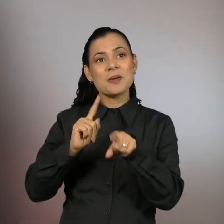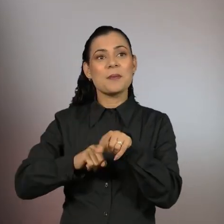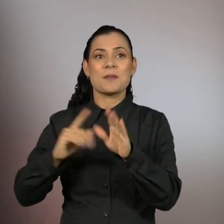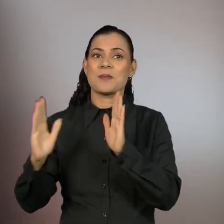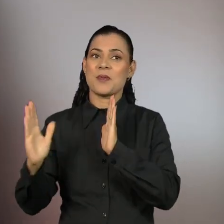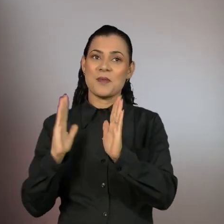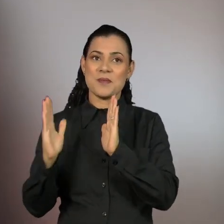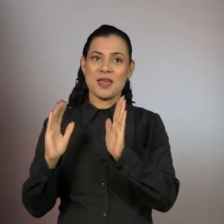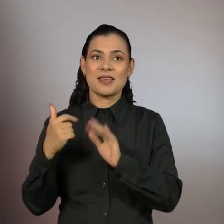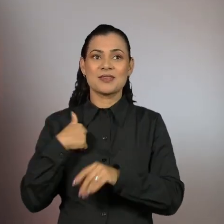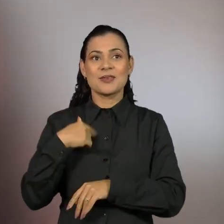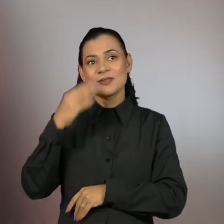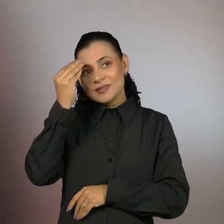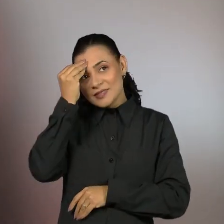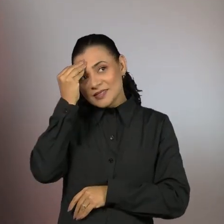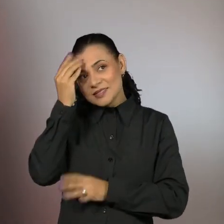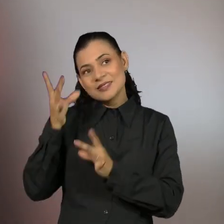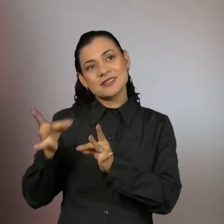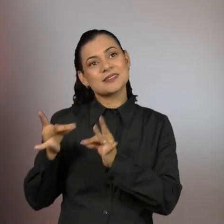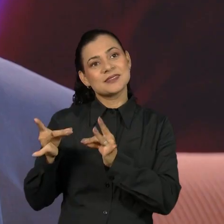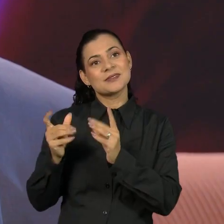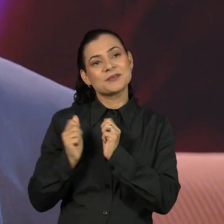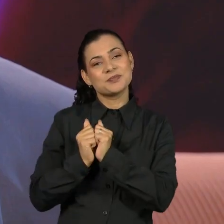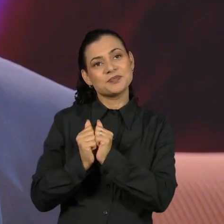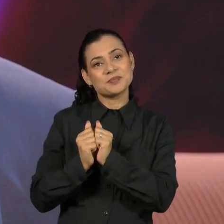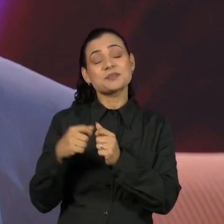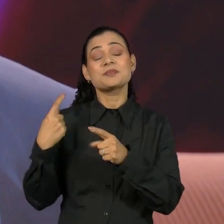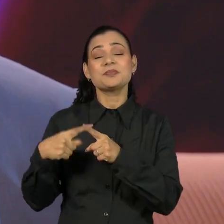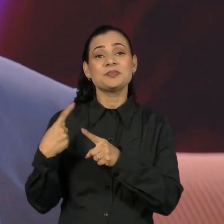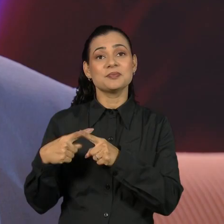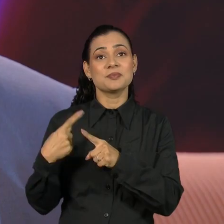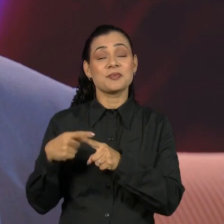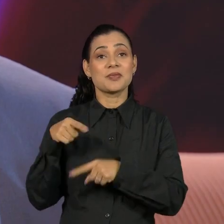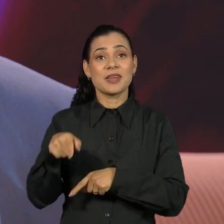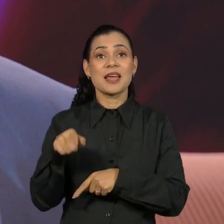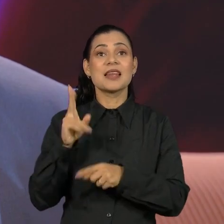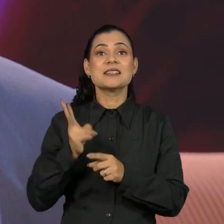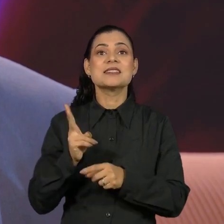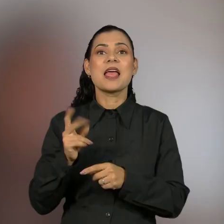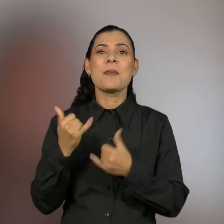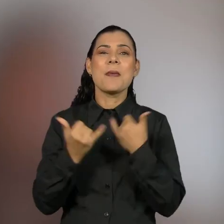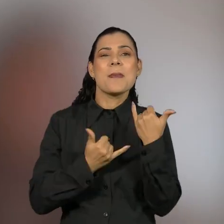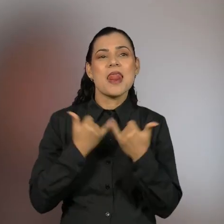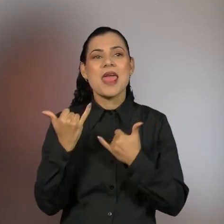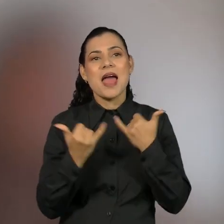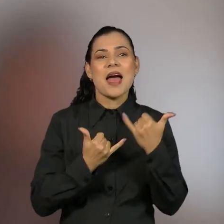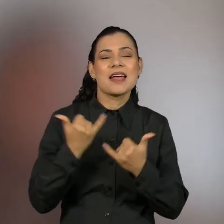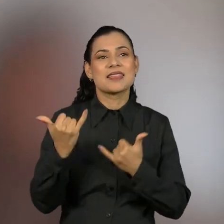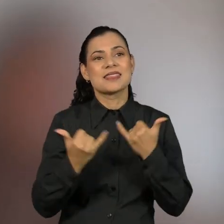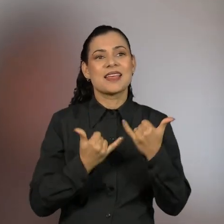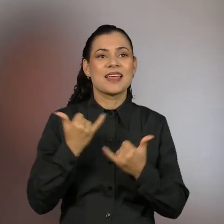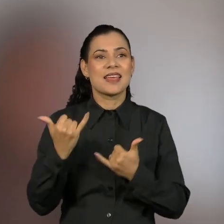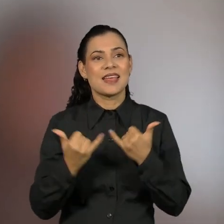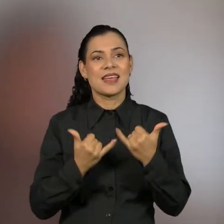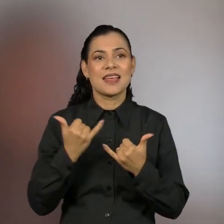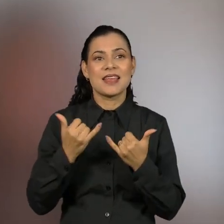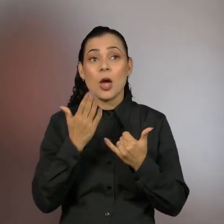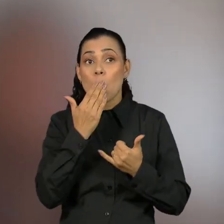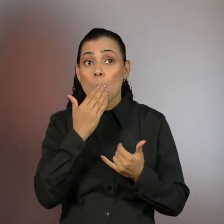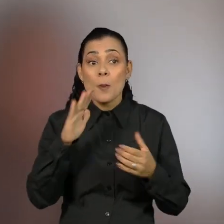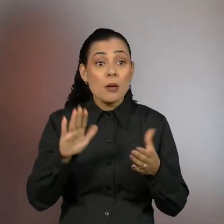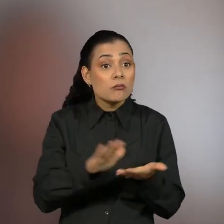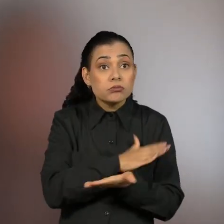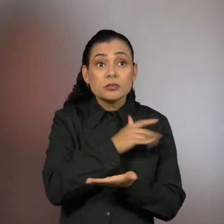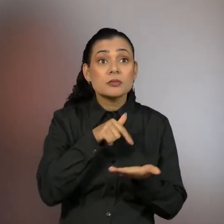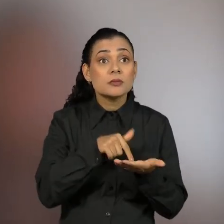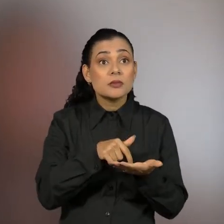momentos que eu tenho com eles, quando ele faz aquela brincadeira que tem que comer tudo e tem